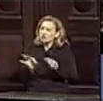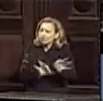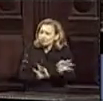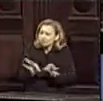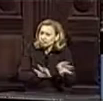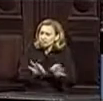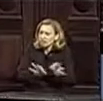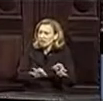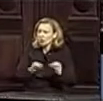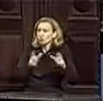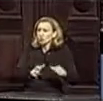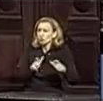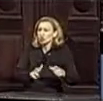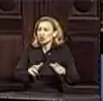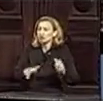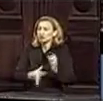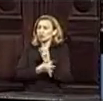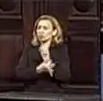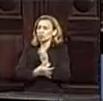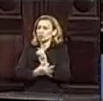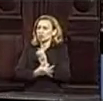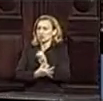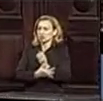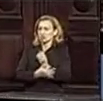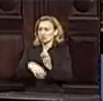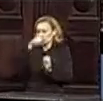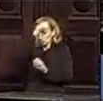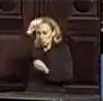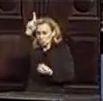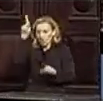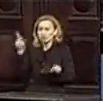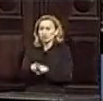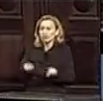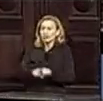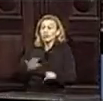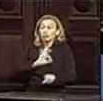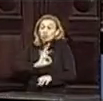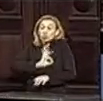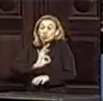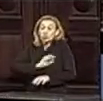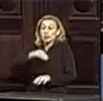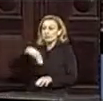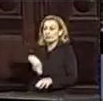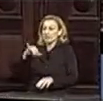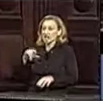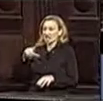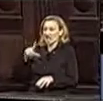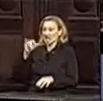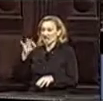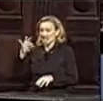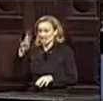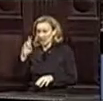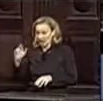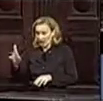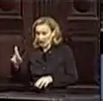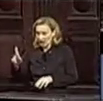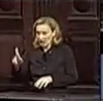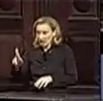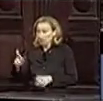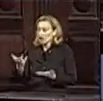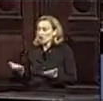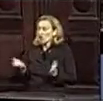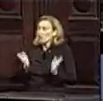Janeiro. A Polícia Militar se transformou em tropa de